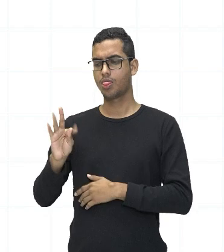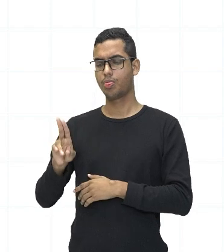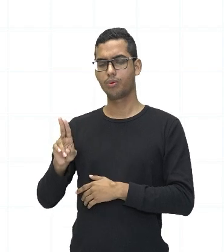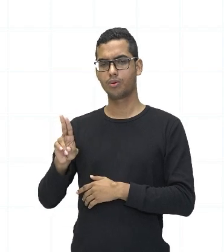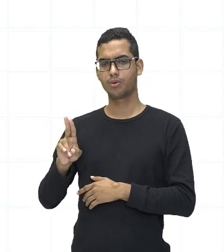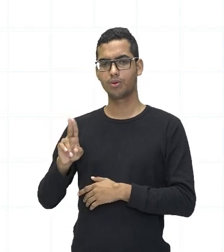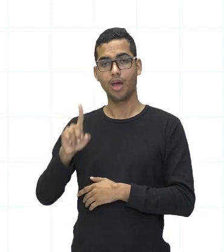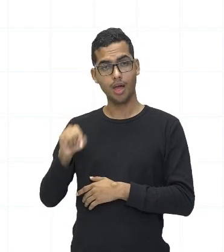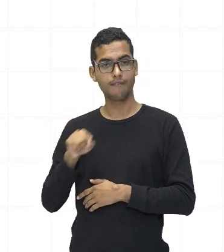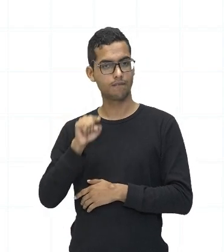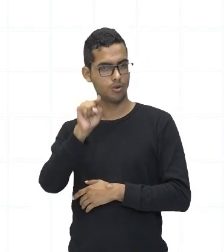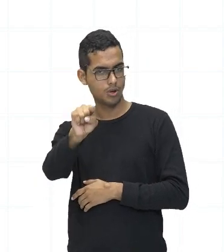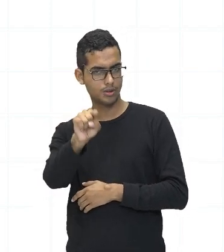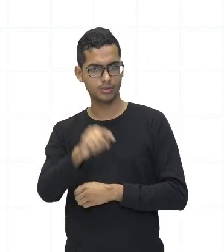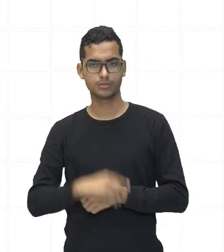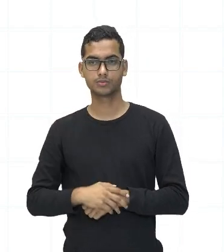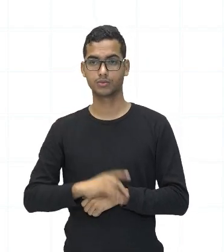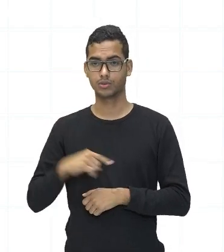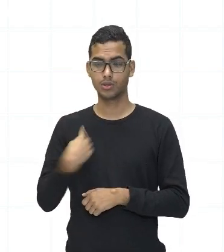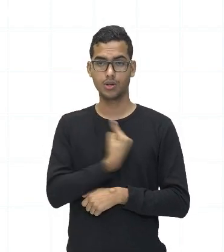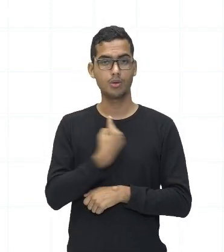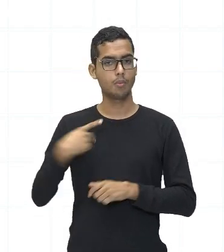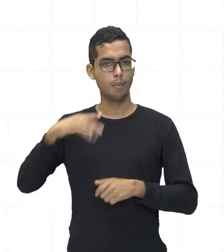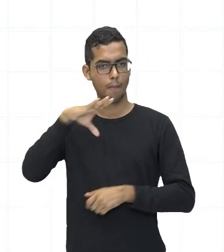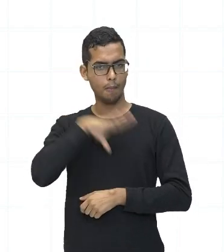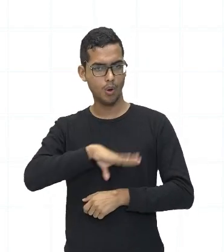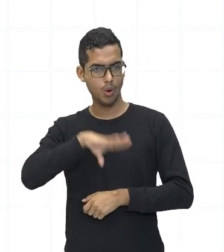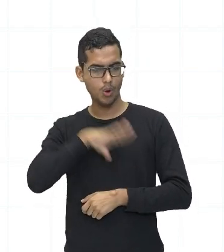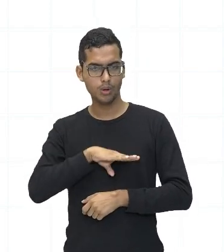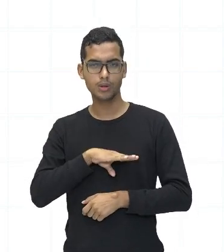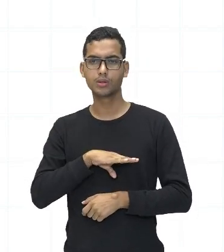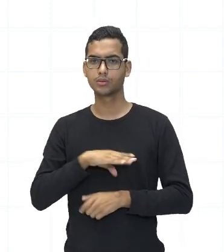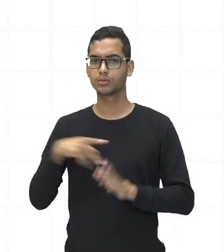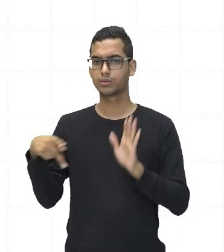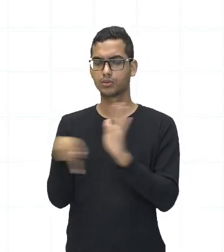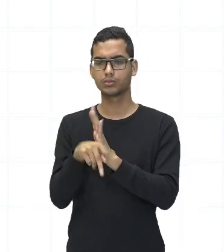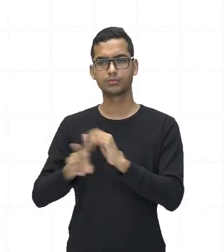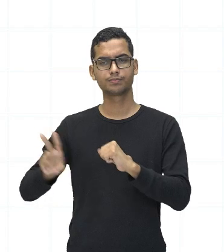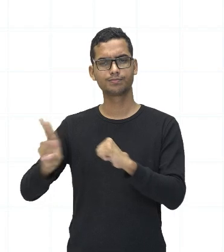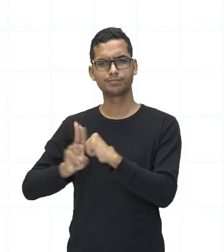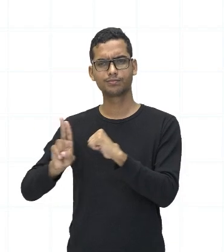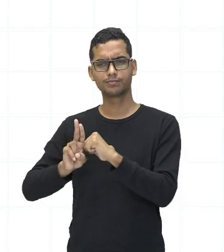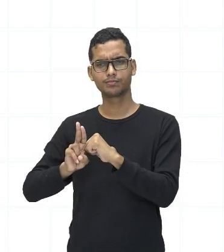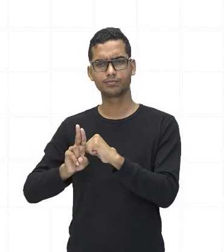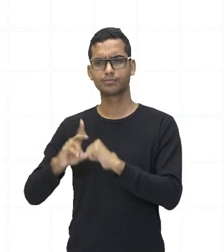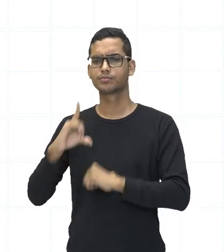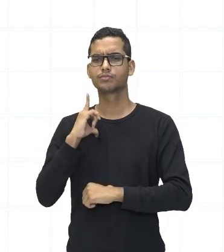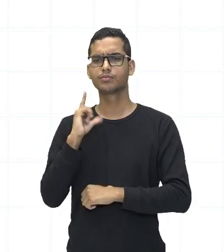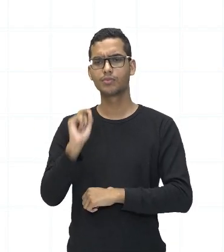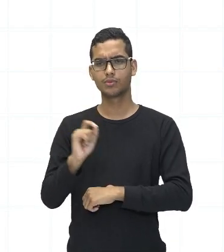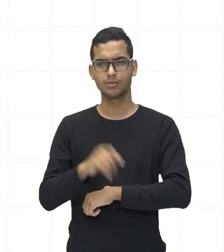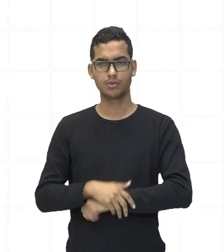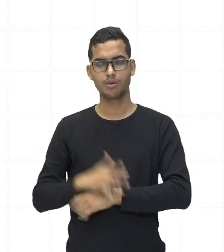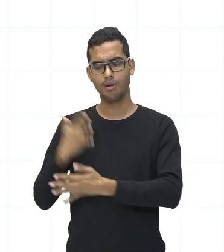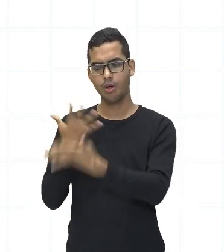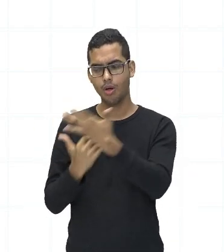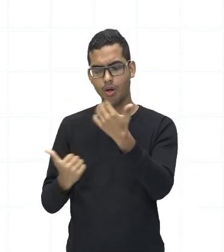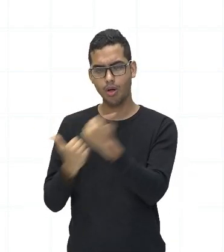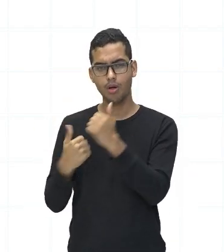nosso cotidiano, no português brasileiro, esse pronome vem aos poucos sendo substituído pelo